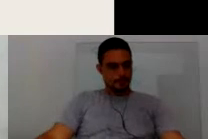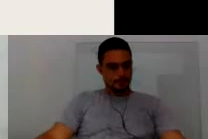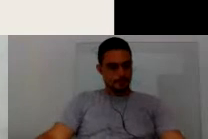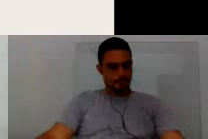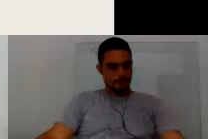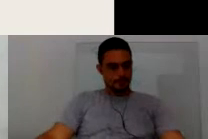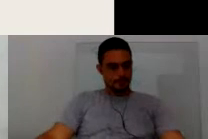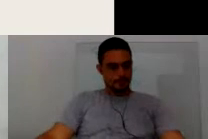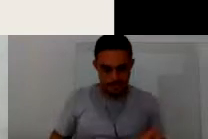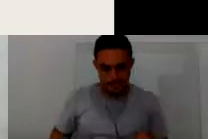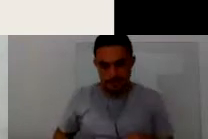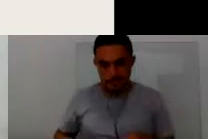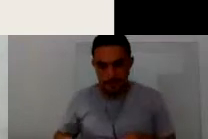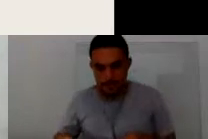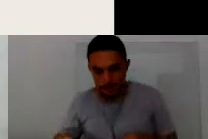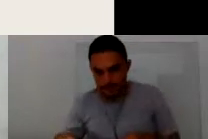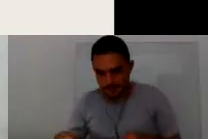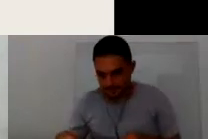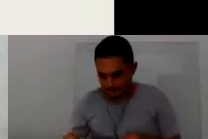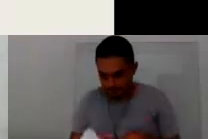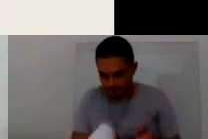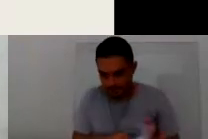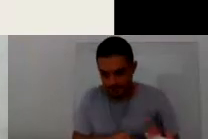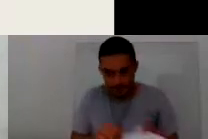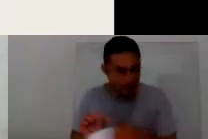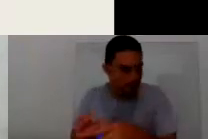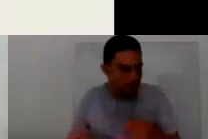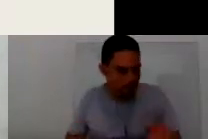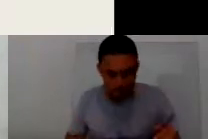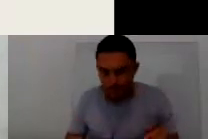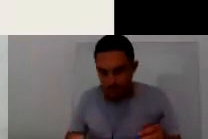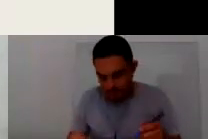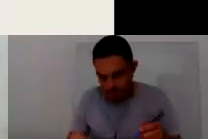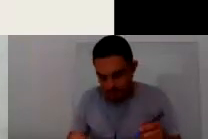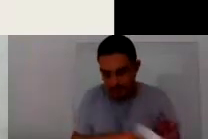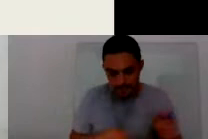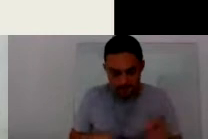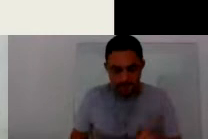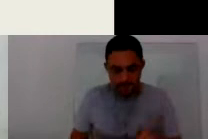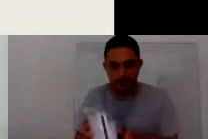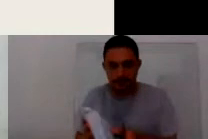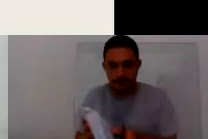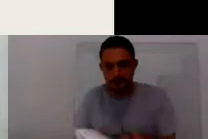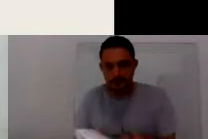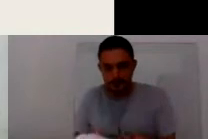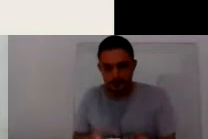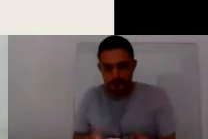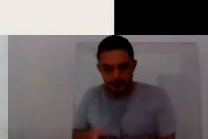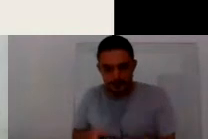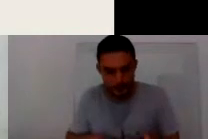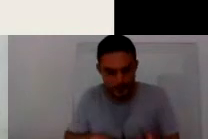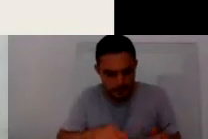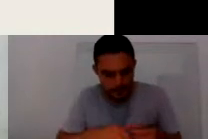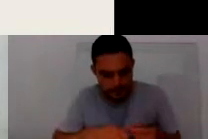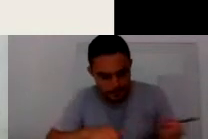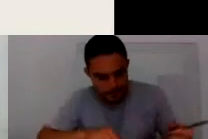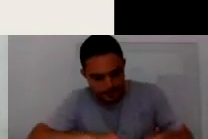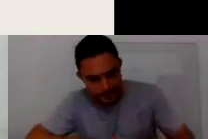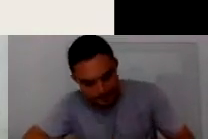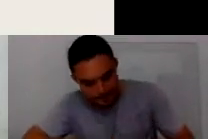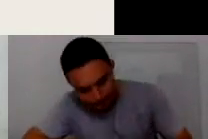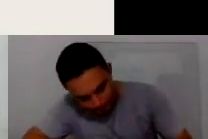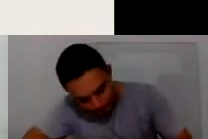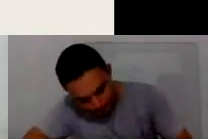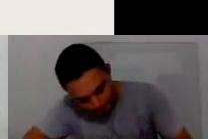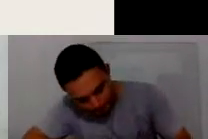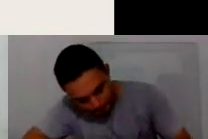positivo. Pera aí, deixa eu escrever aqui, eu já mostro aí. Mando no... Não, mas eu vou mandar aqui porque tem os alunos da agronomia,